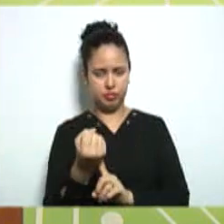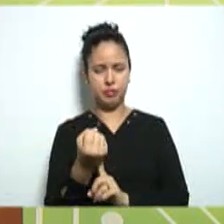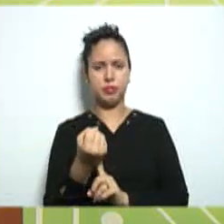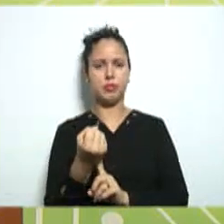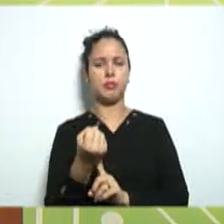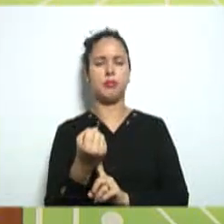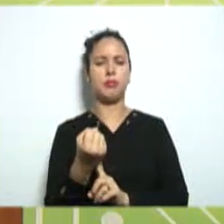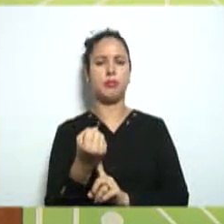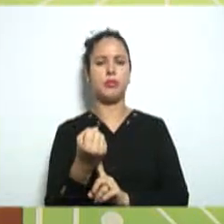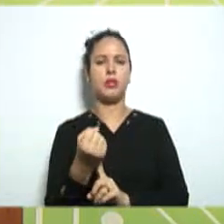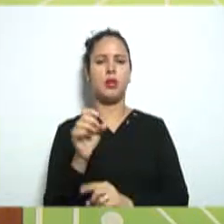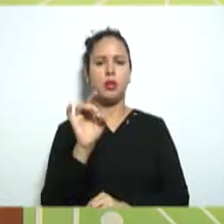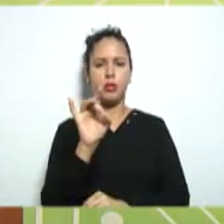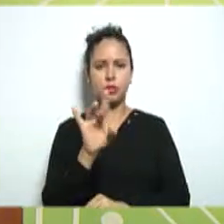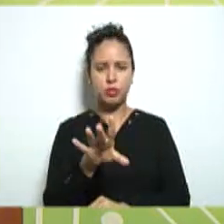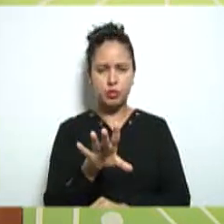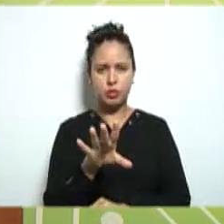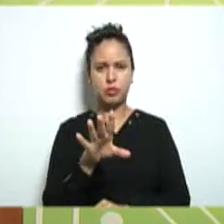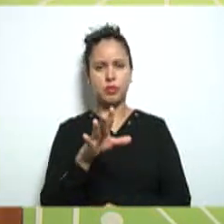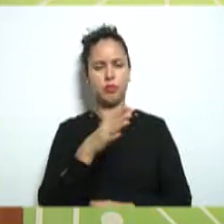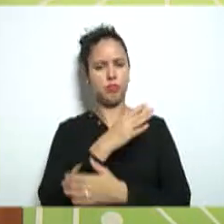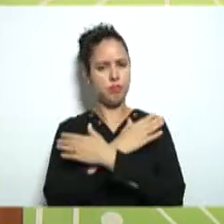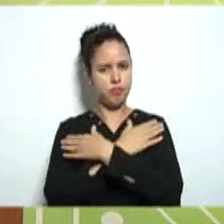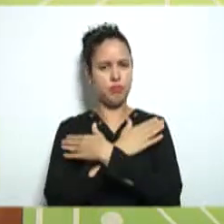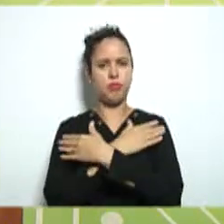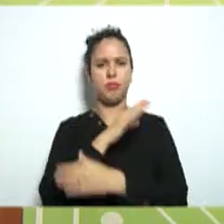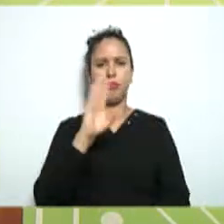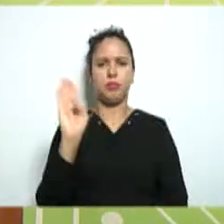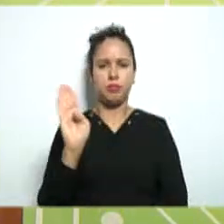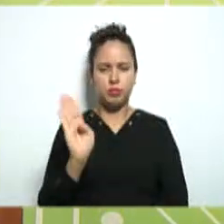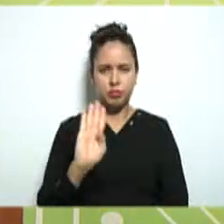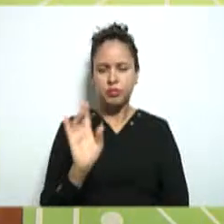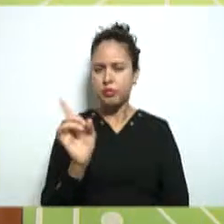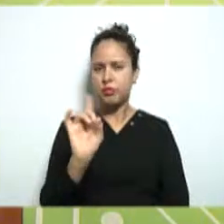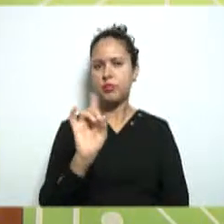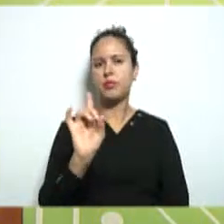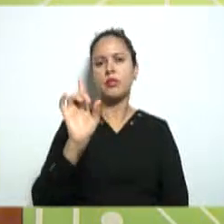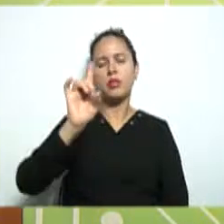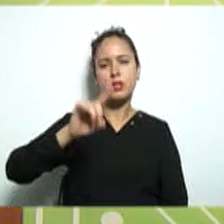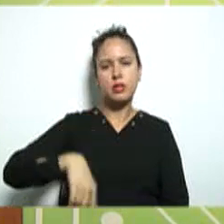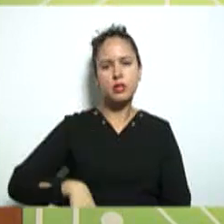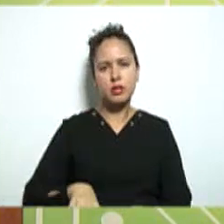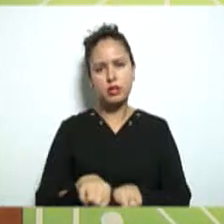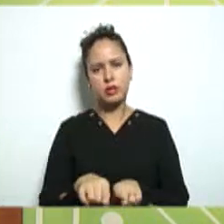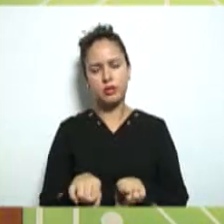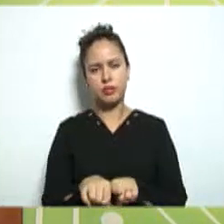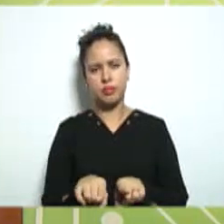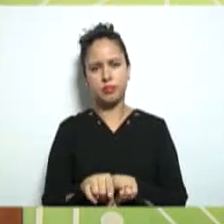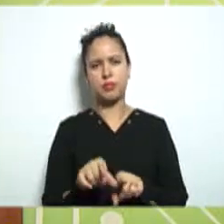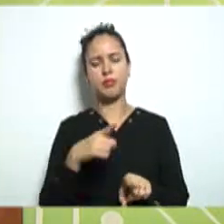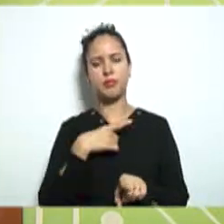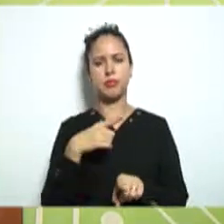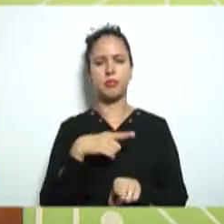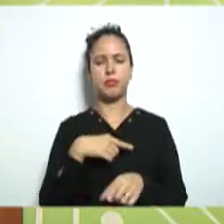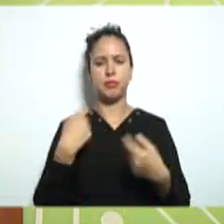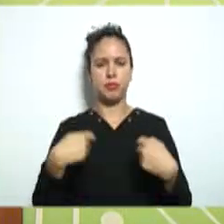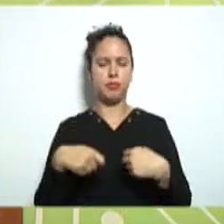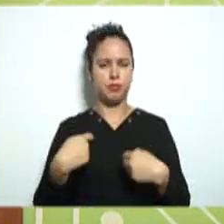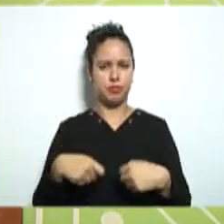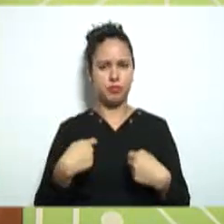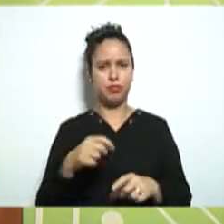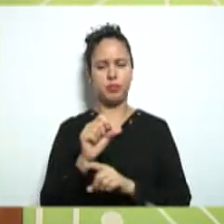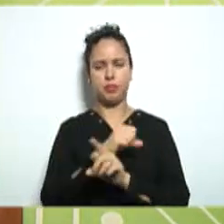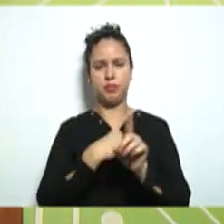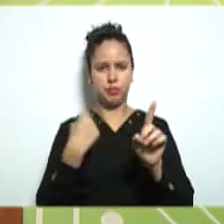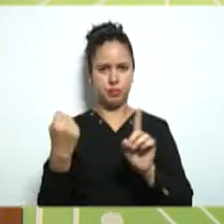as necessidades que são físicas, que são biológicas, a gente tem também necessidades que são sociais, de vestir